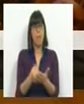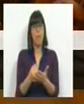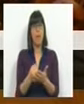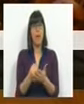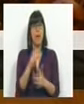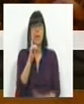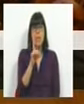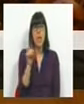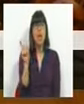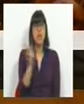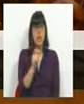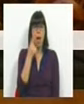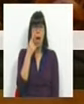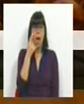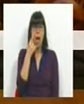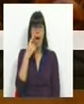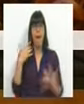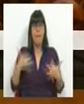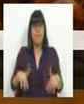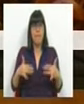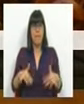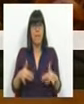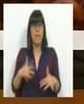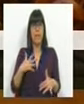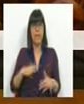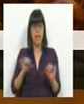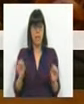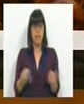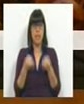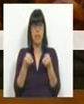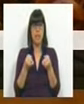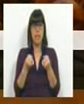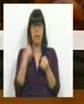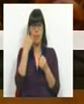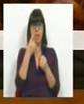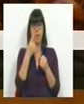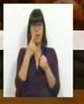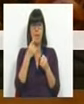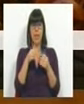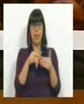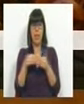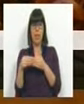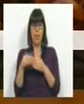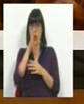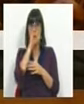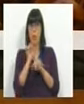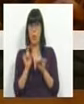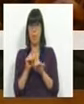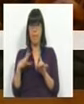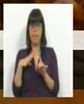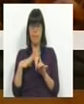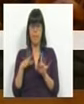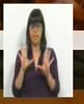andam há 6 meses aflitos porque querem salvar a face do líder do Governo.